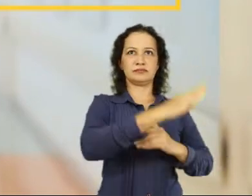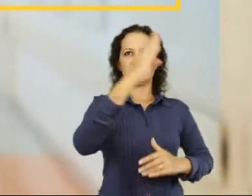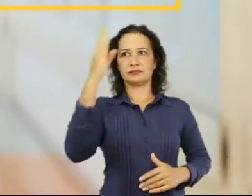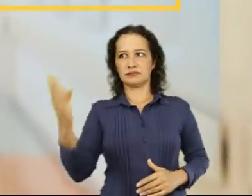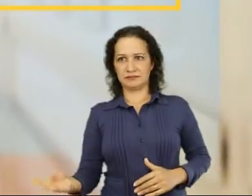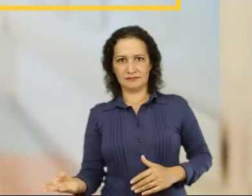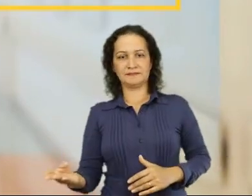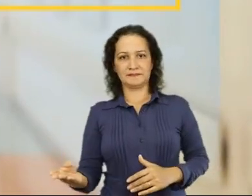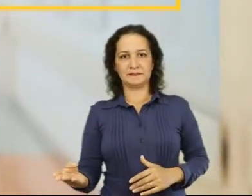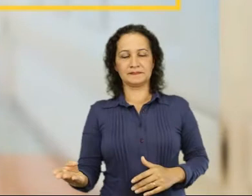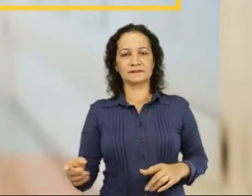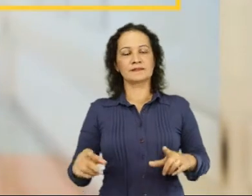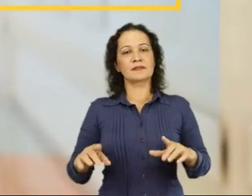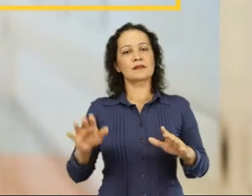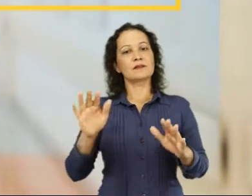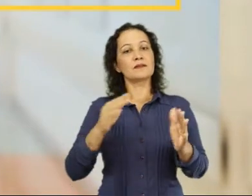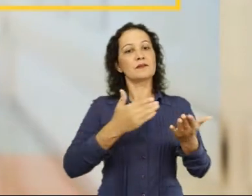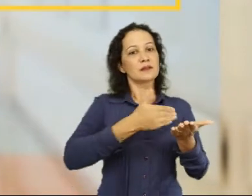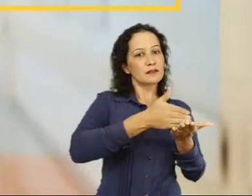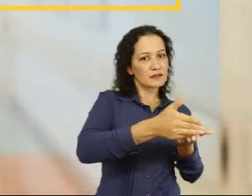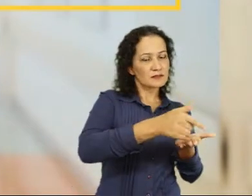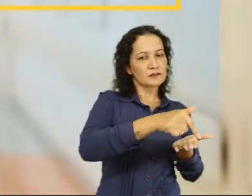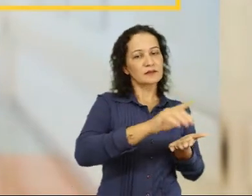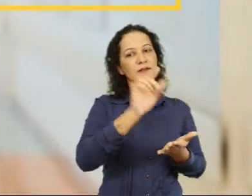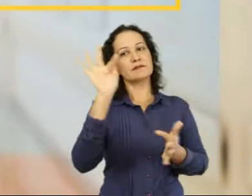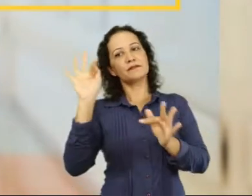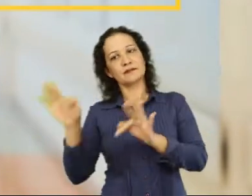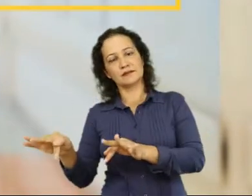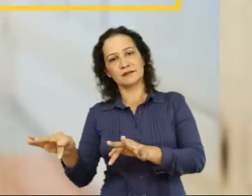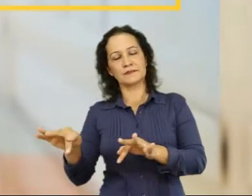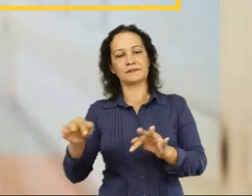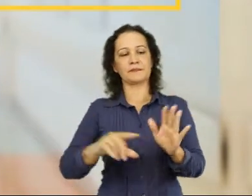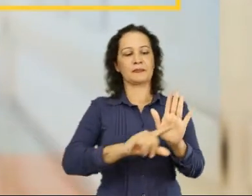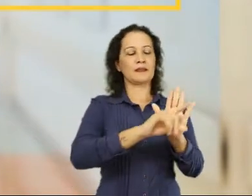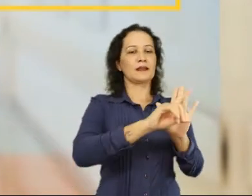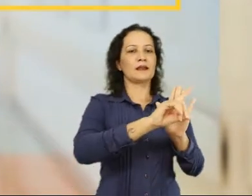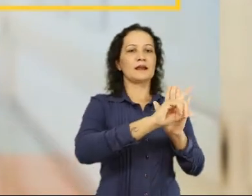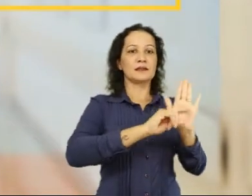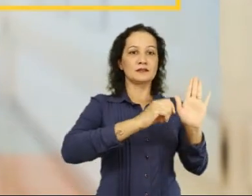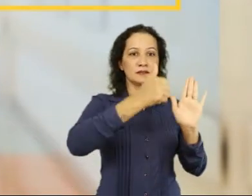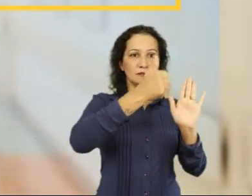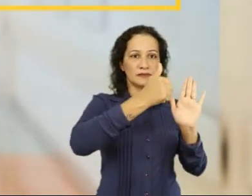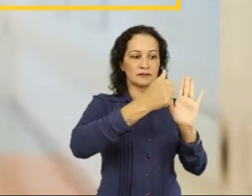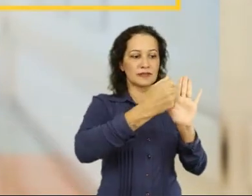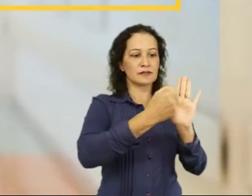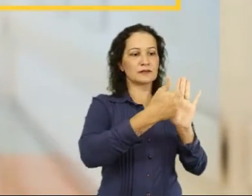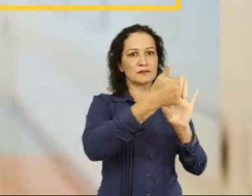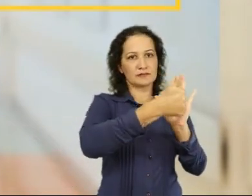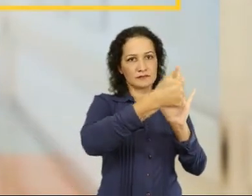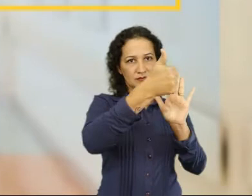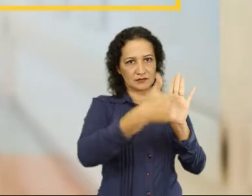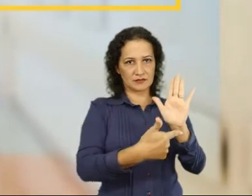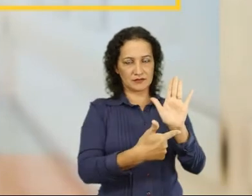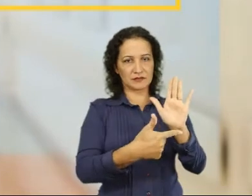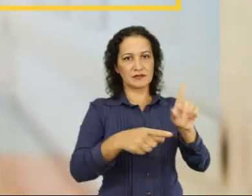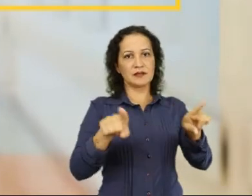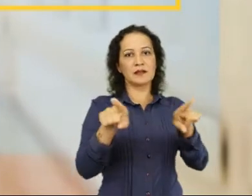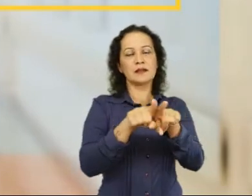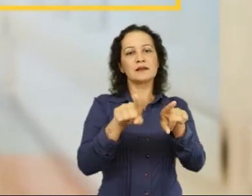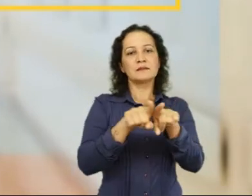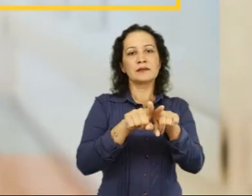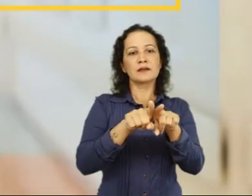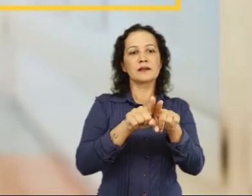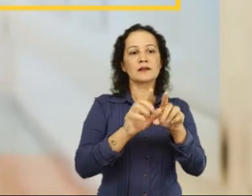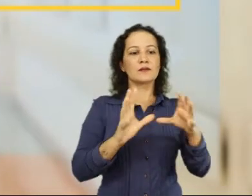temperatura anotada naquele período. Item 2 do artigo 1º, preparar as caixas térmicas, sendo uma para vacinas